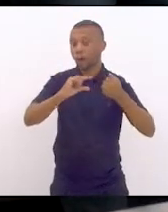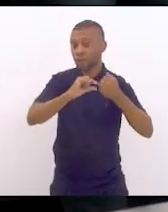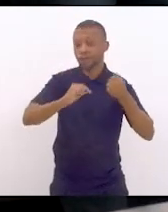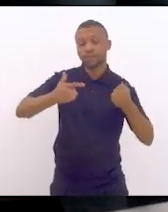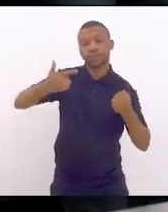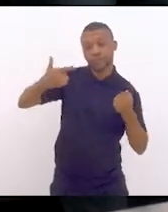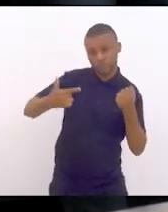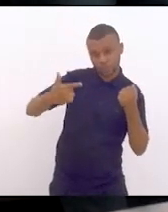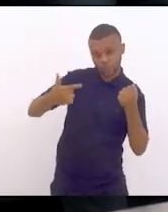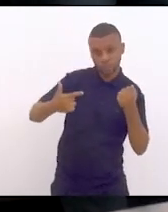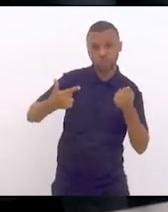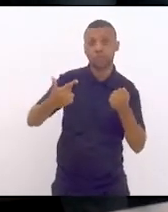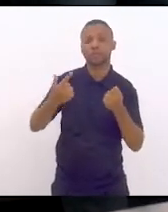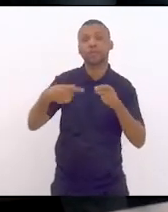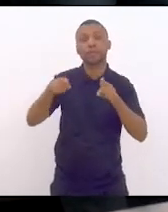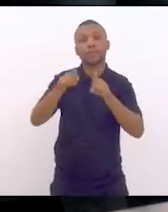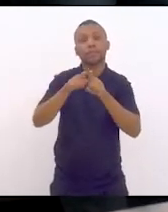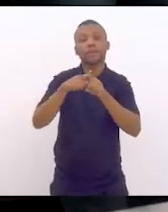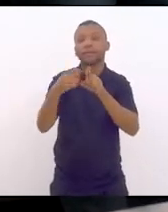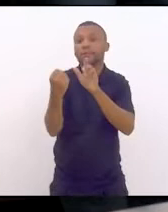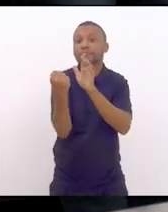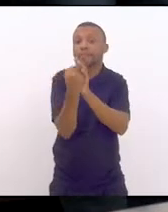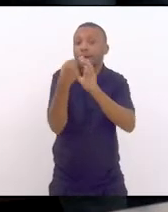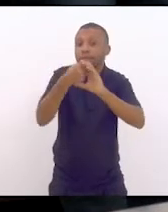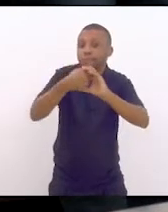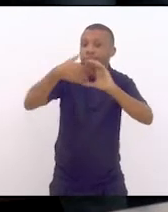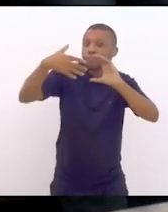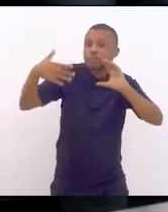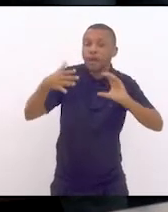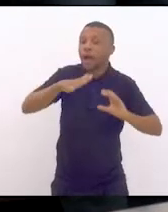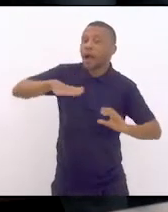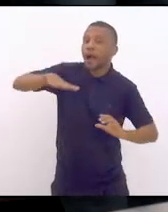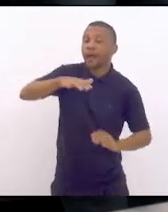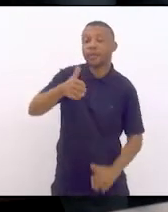e também caracteriza lá a área de